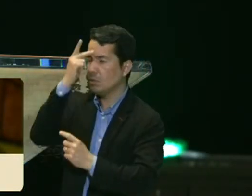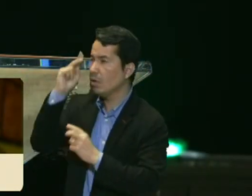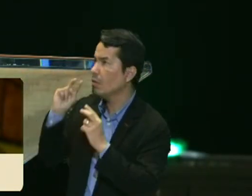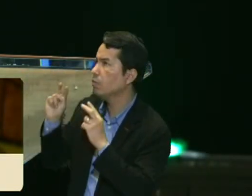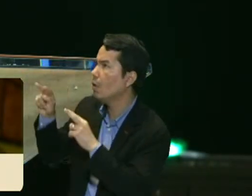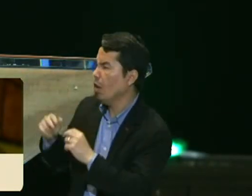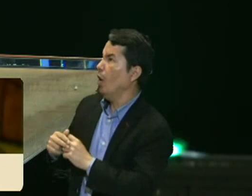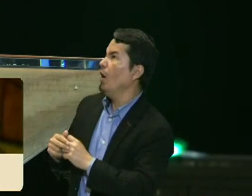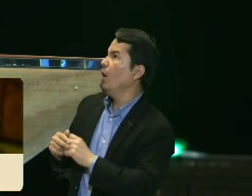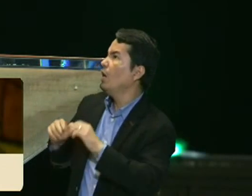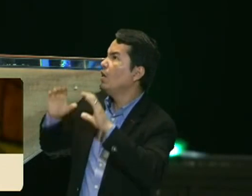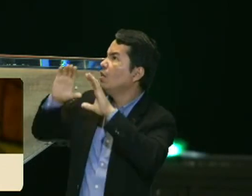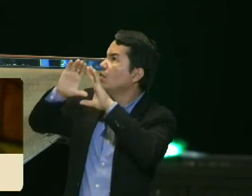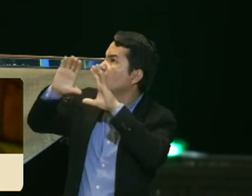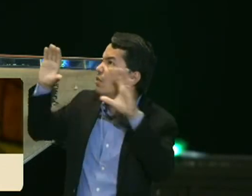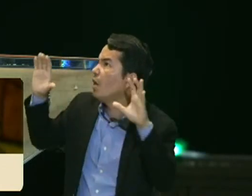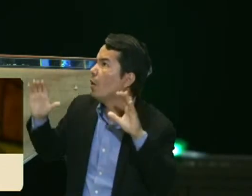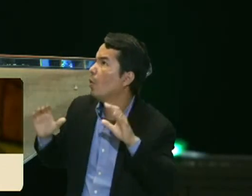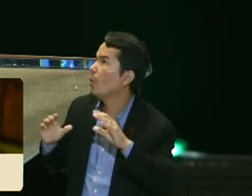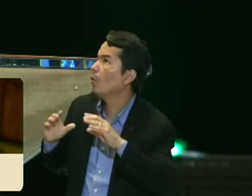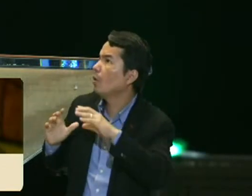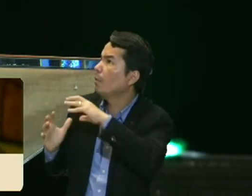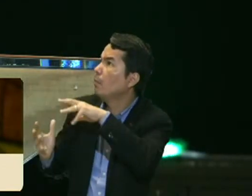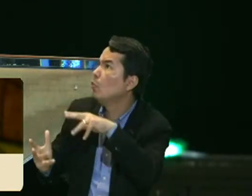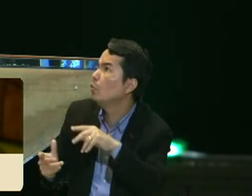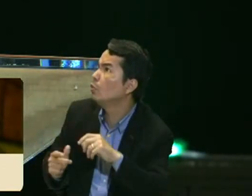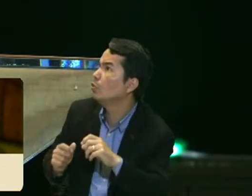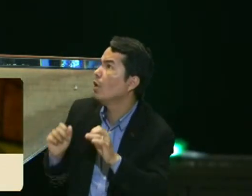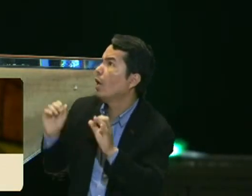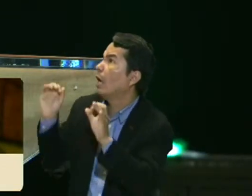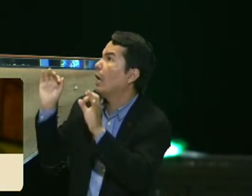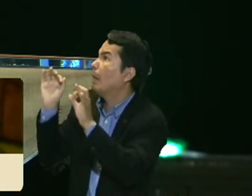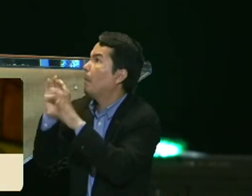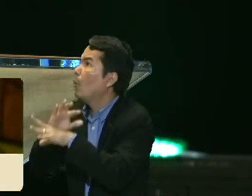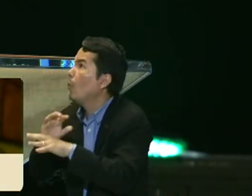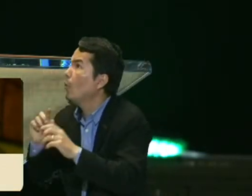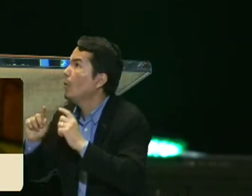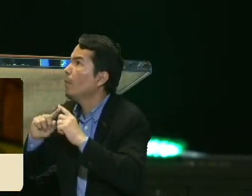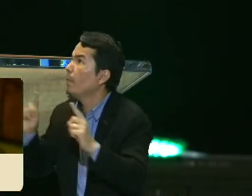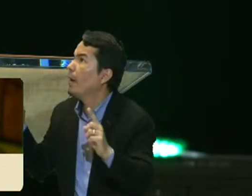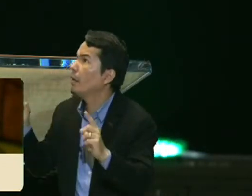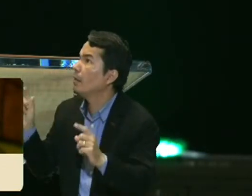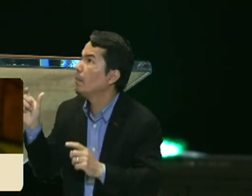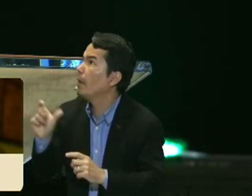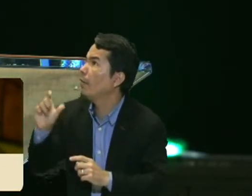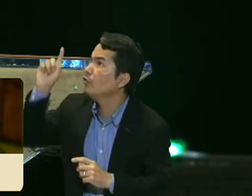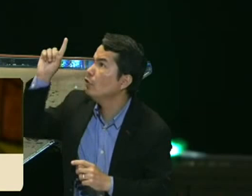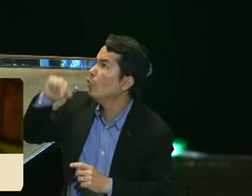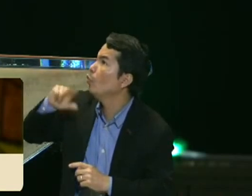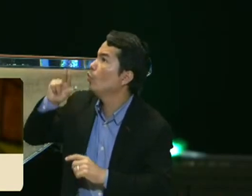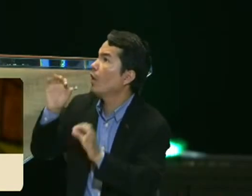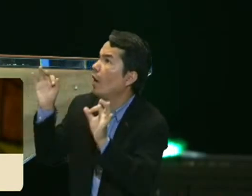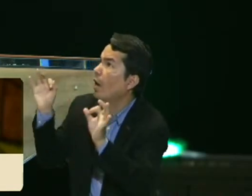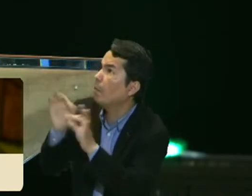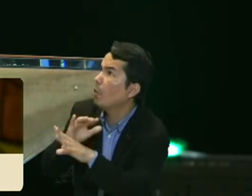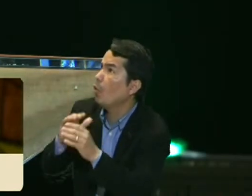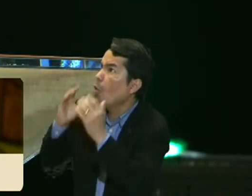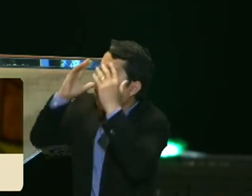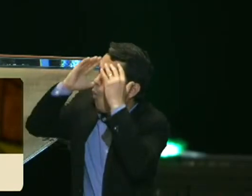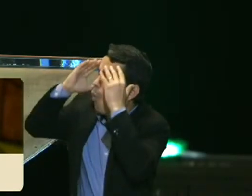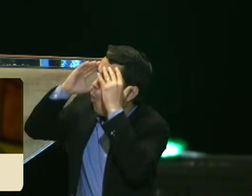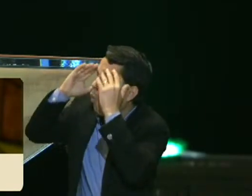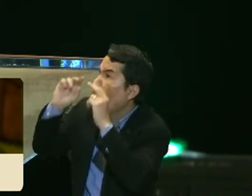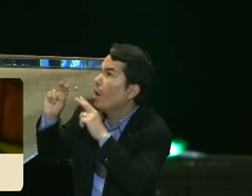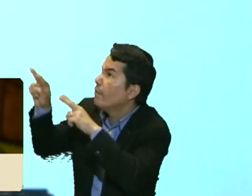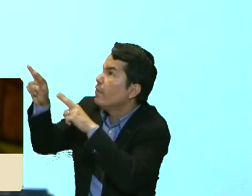minhas palavras jamais passarão. Queridos, esta é a